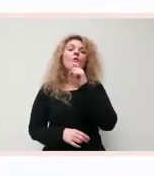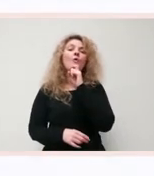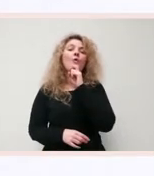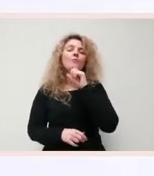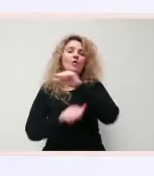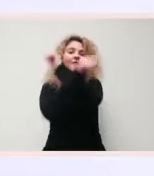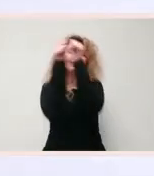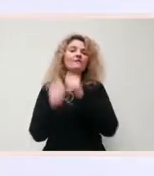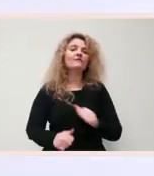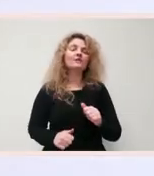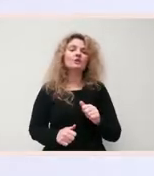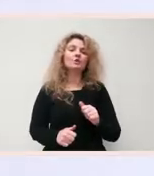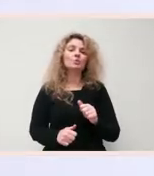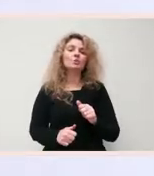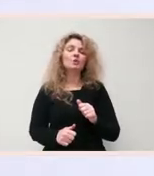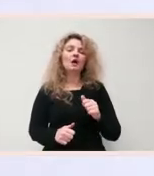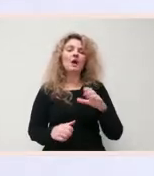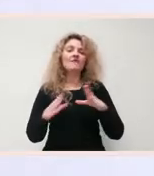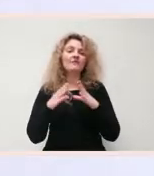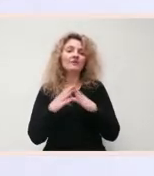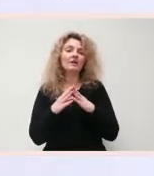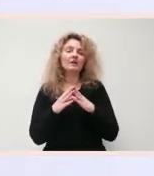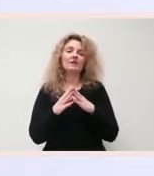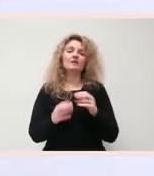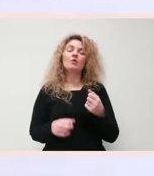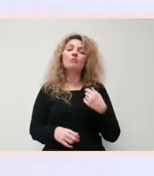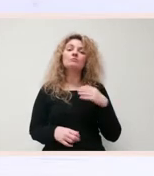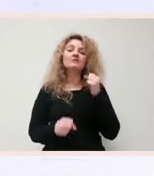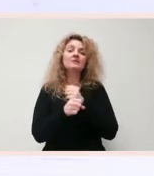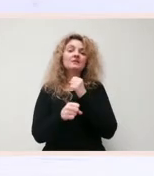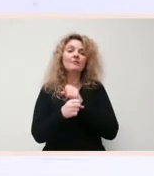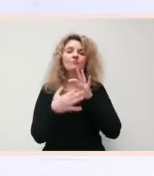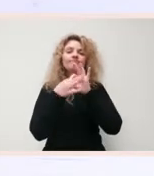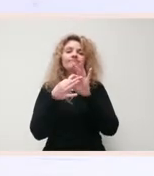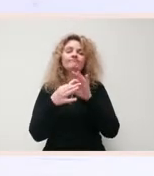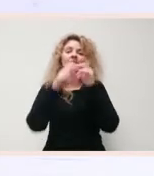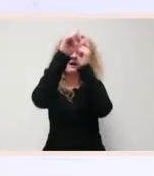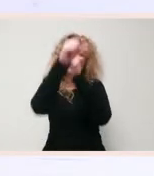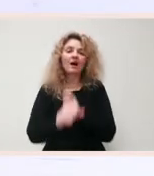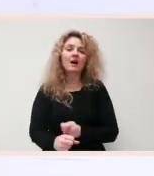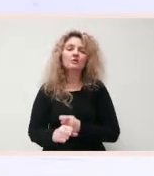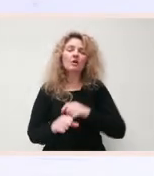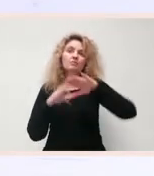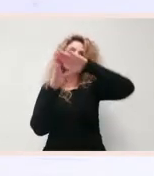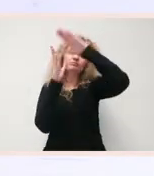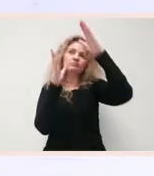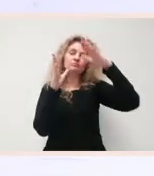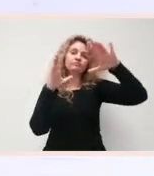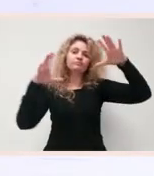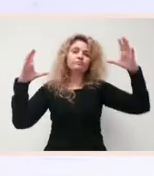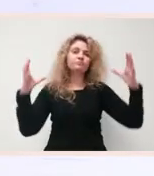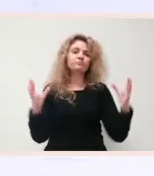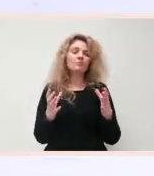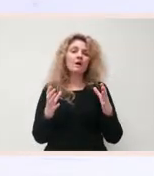como é o seu tratamento da figura feminina. Baseándose no que sería o traballo dos nosos canteiros, son figuras